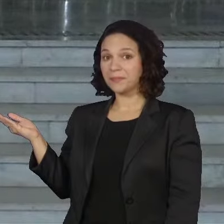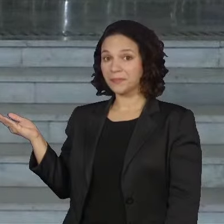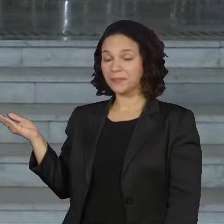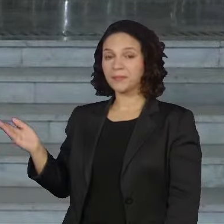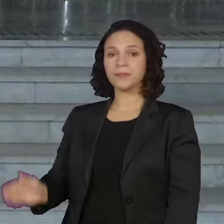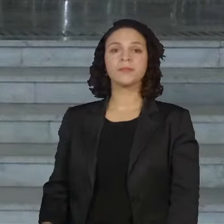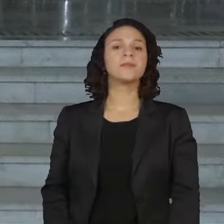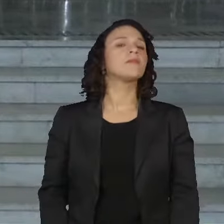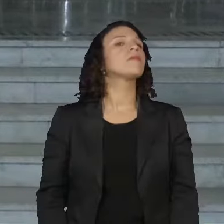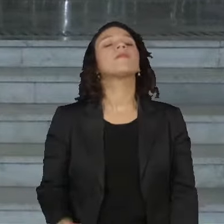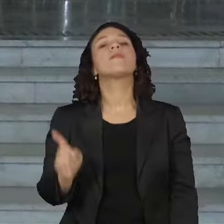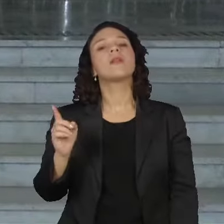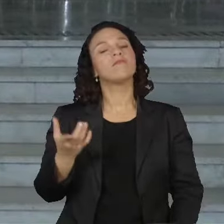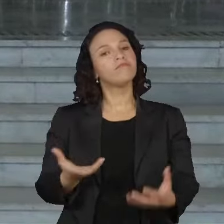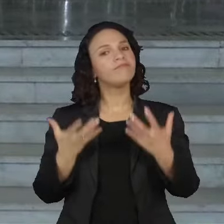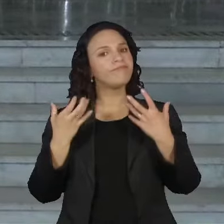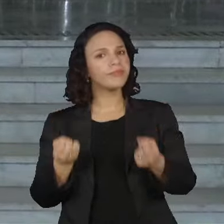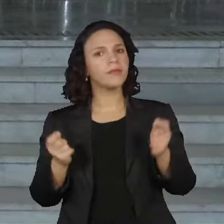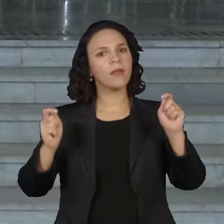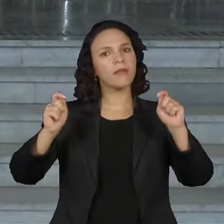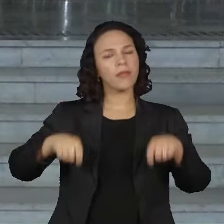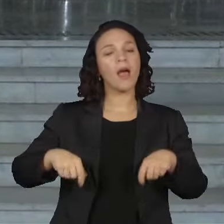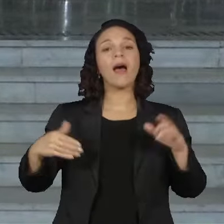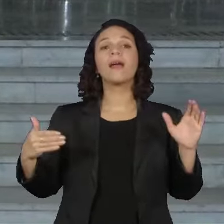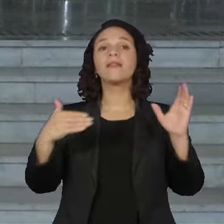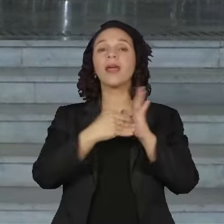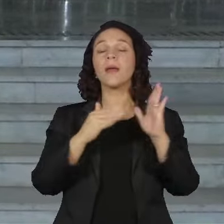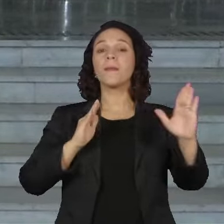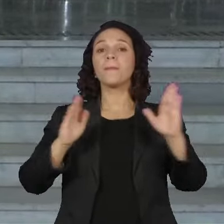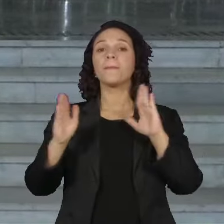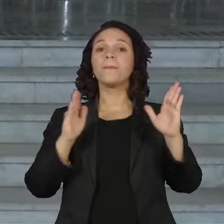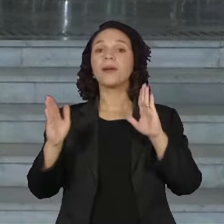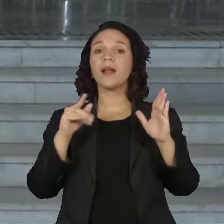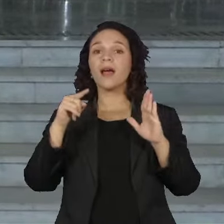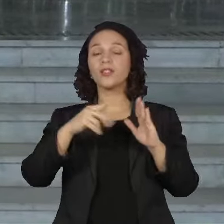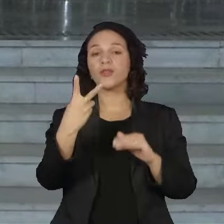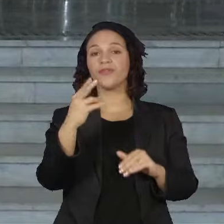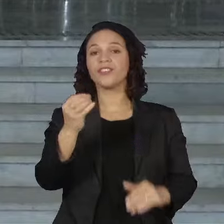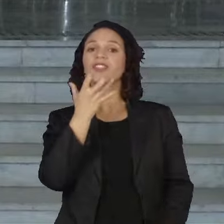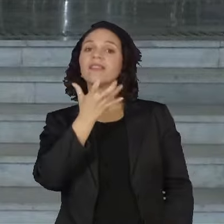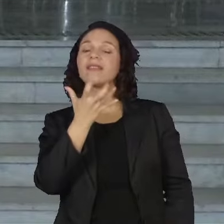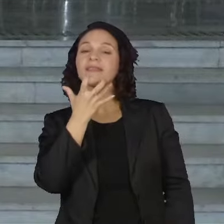acordopaulista.sp.gov.br. Essa adesão será possível até o prazo final de 20